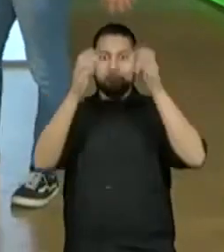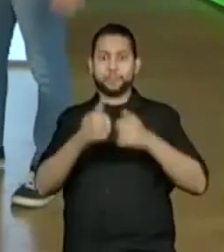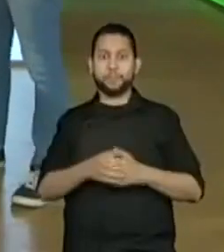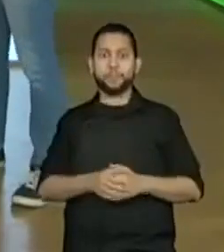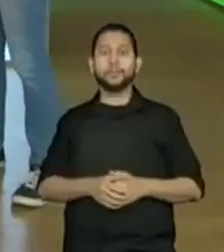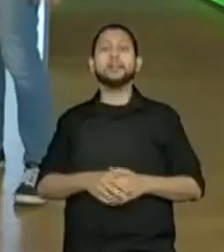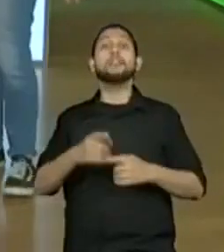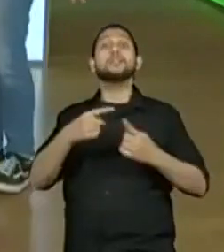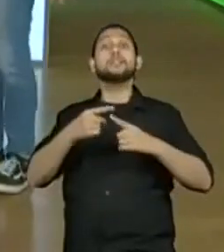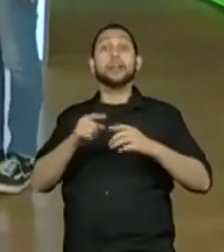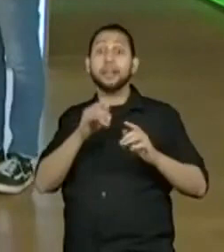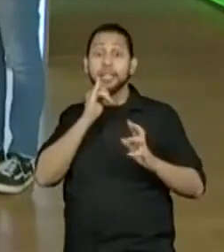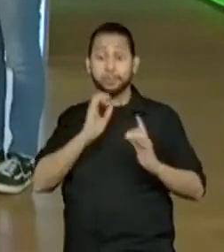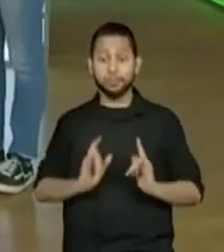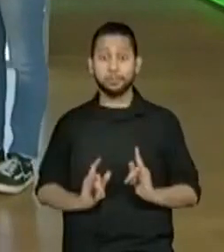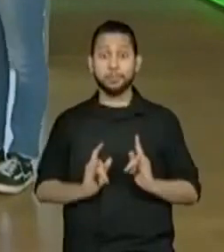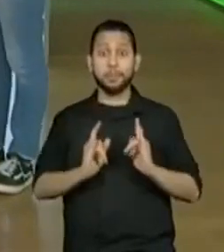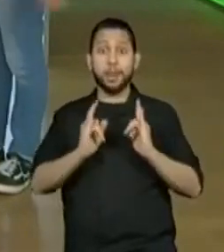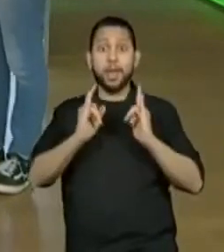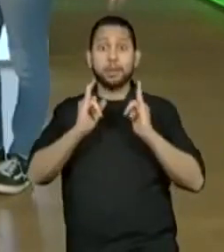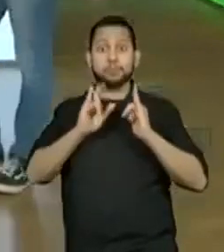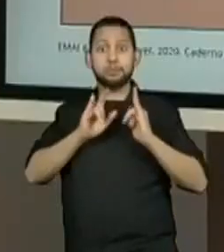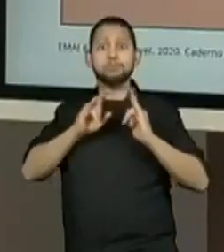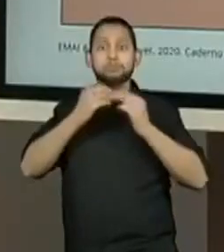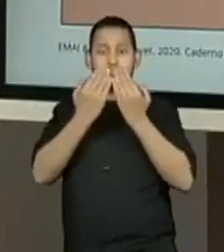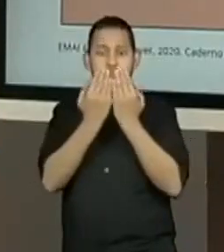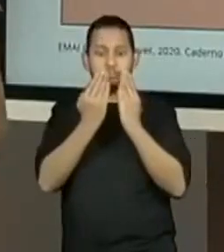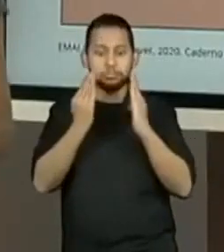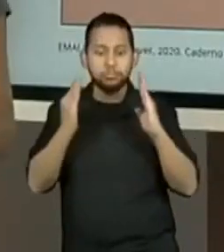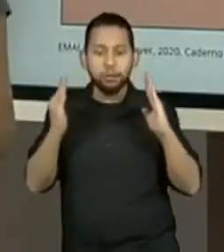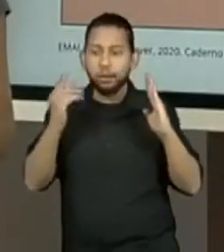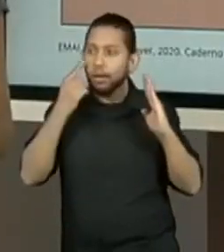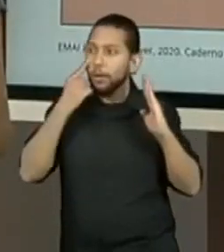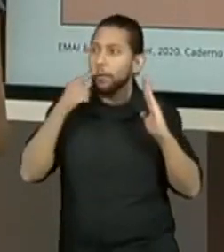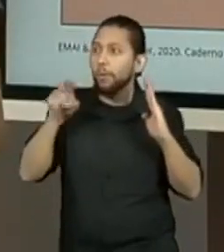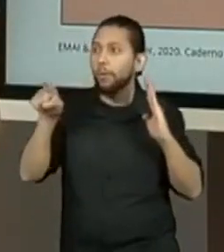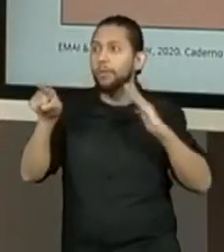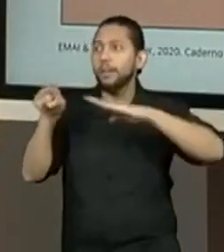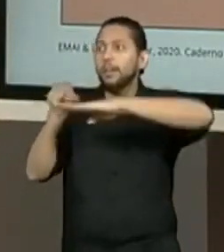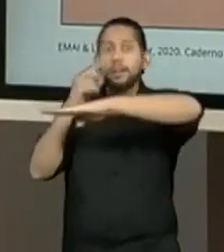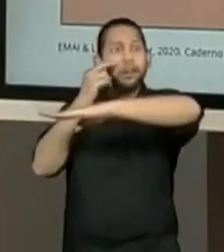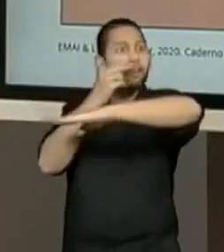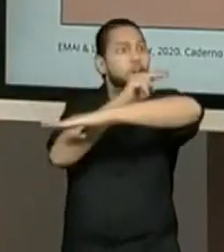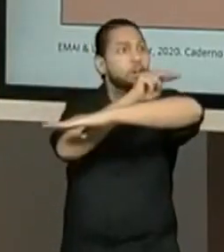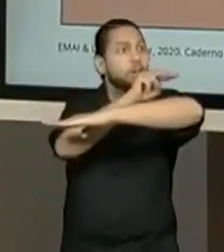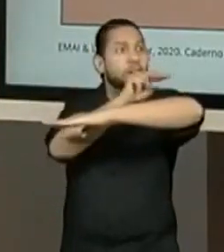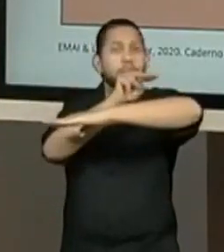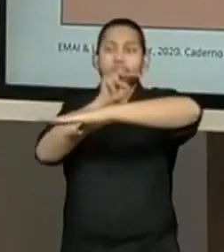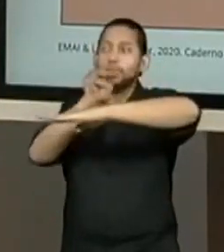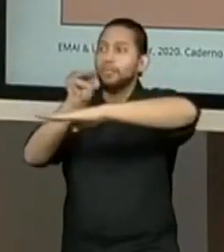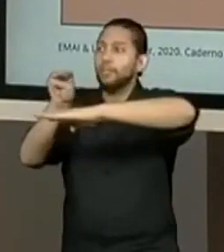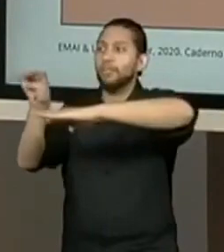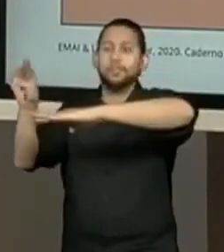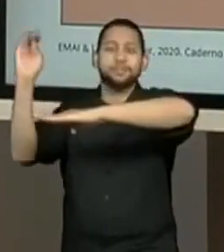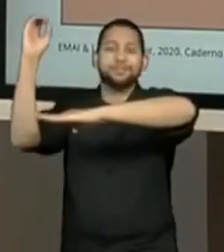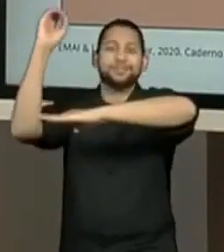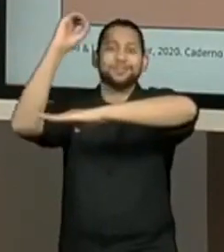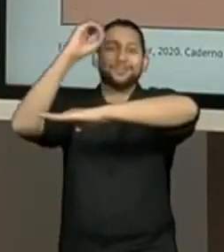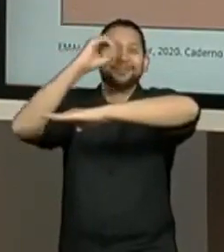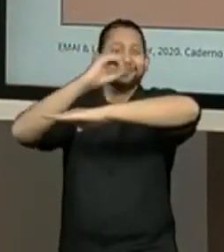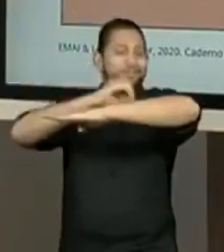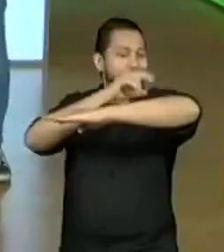você vai olhar o horizonte? Agora fez sentido. Fez tá sentido? Vendo? Vou olhar o horizonte. Fez sentido agora? A gente não vai